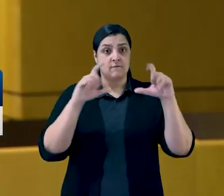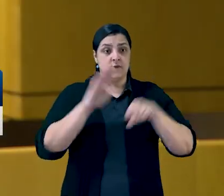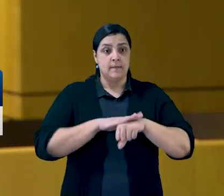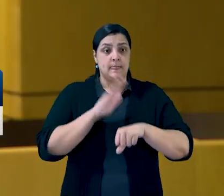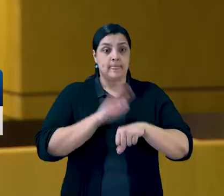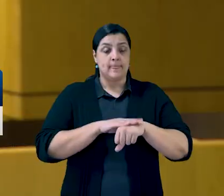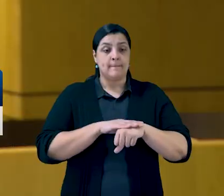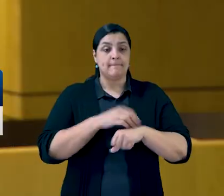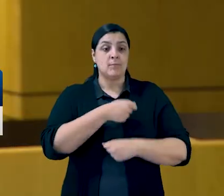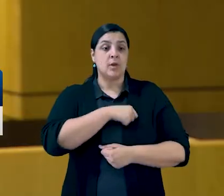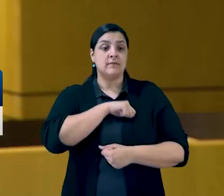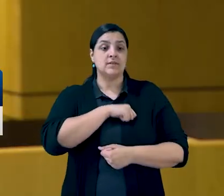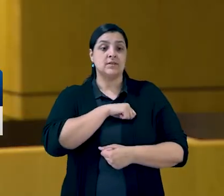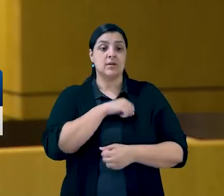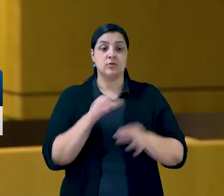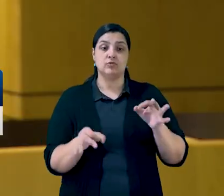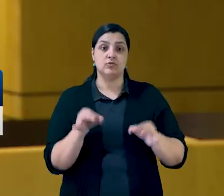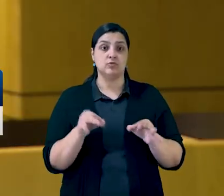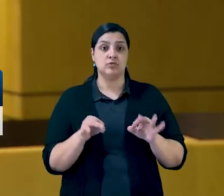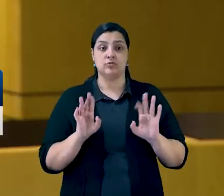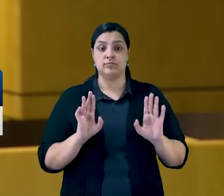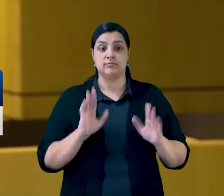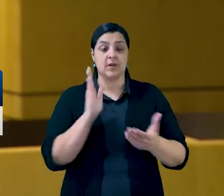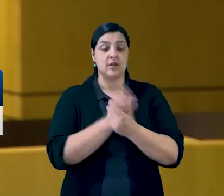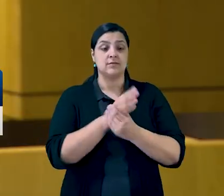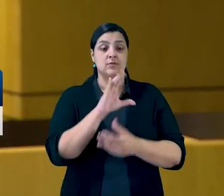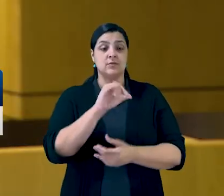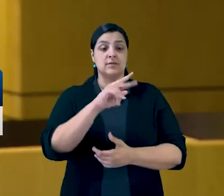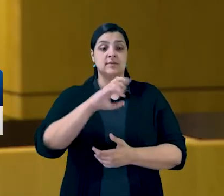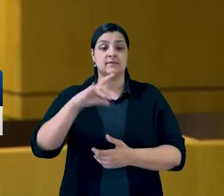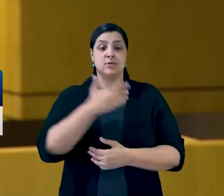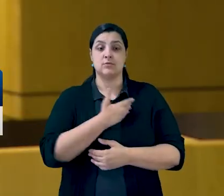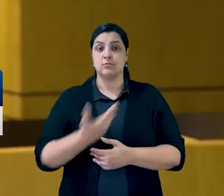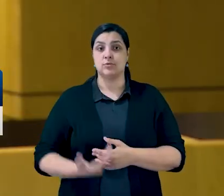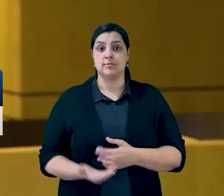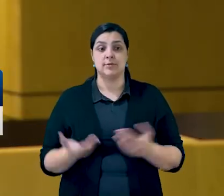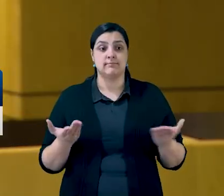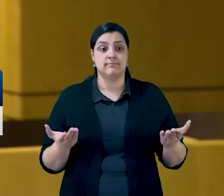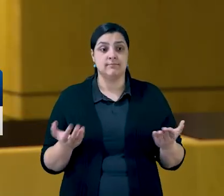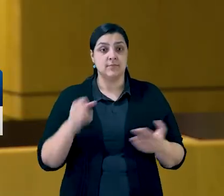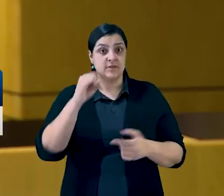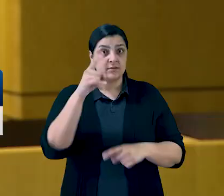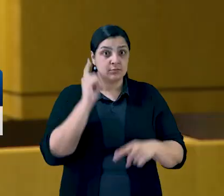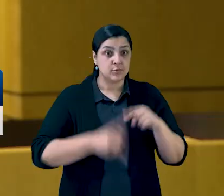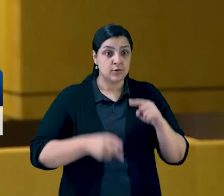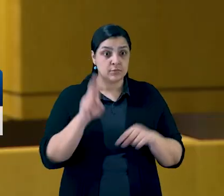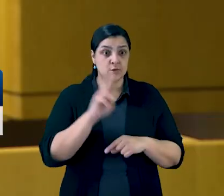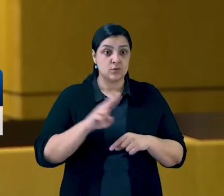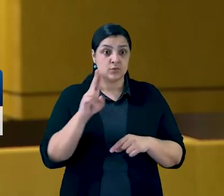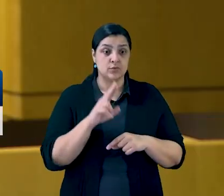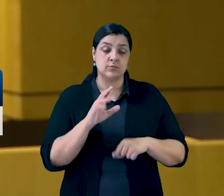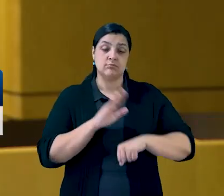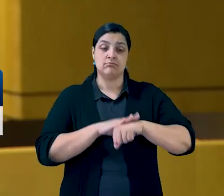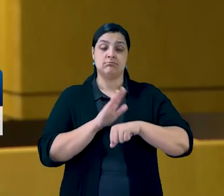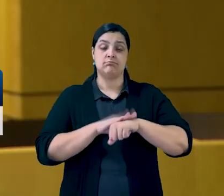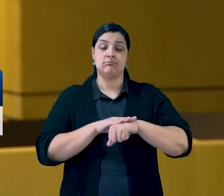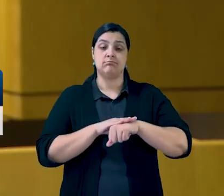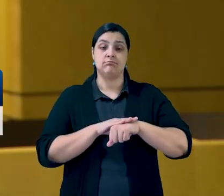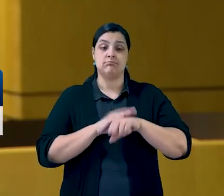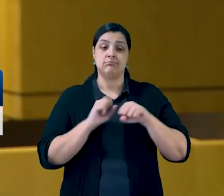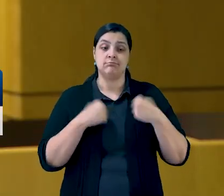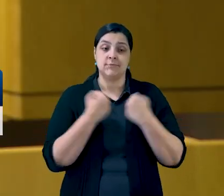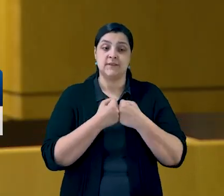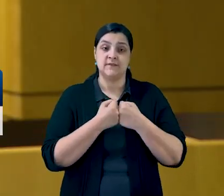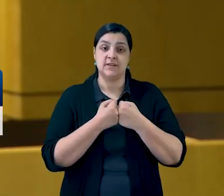foram feitas por uma oficial de justiça em uma ação civil pública e que impedir o uso das imagens